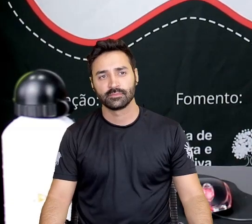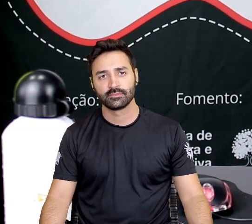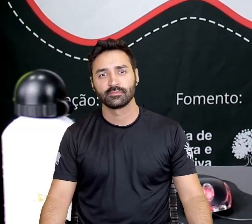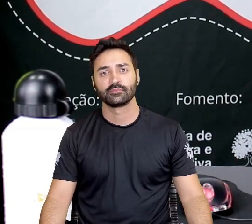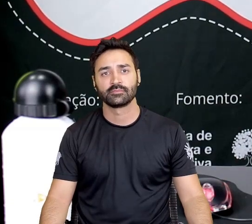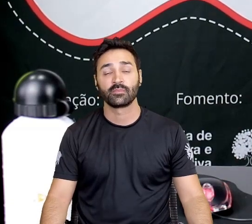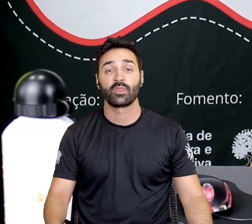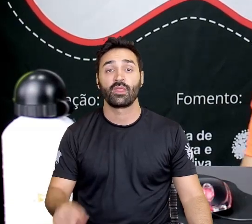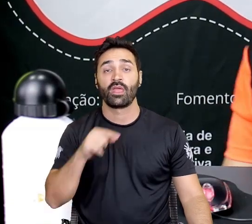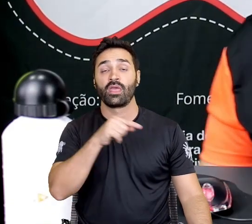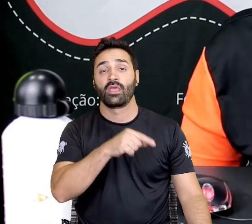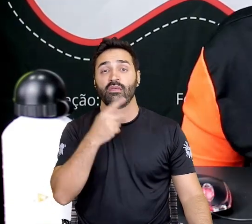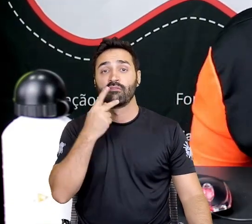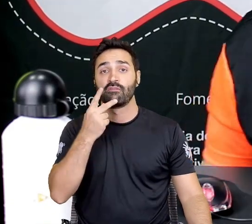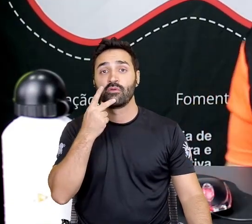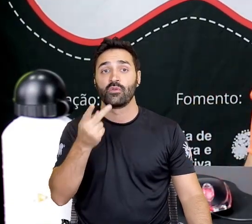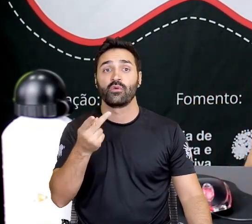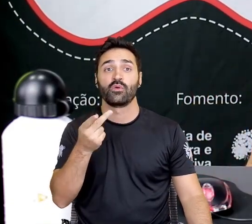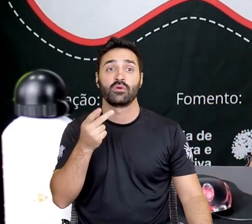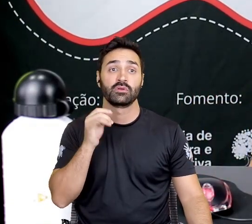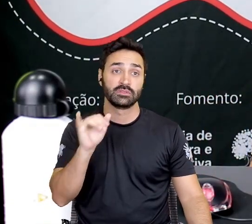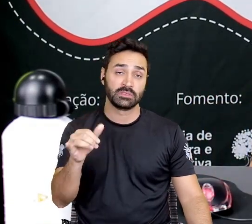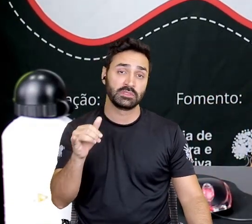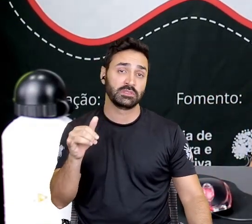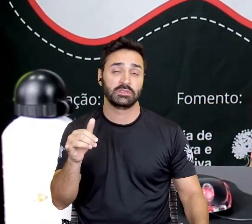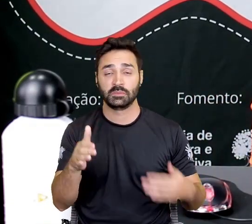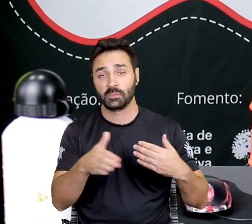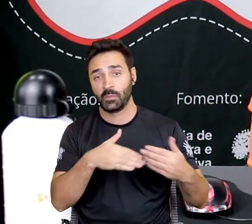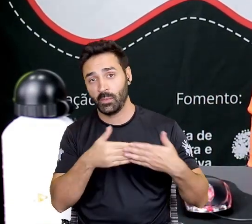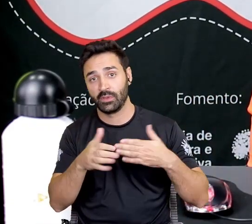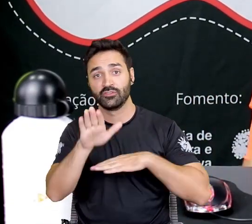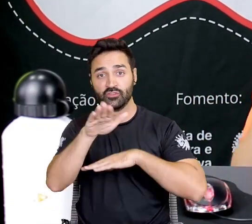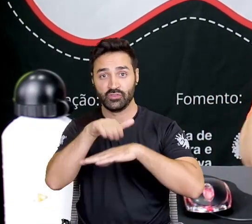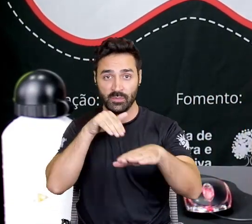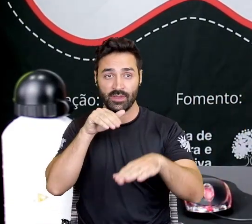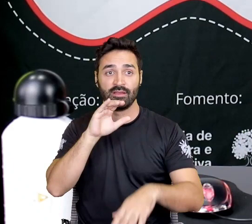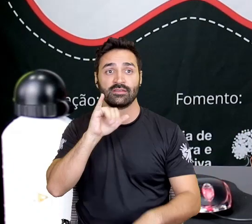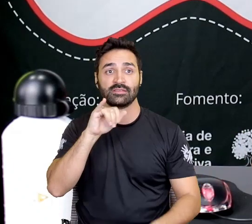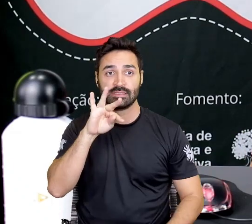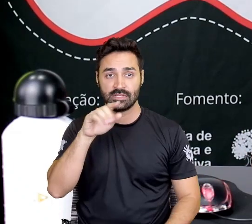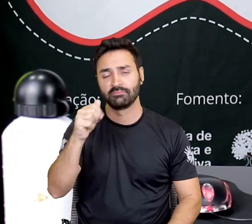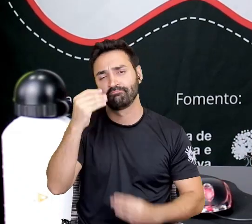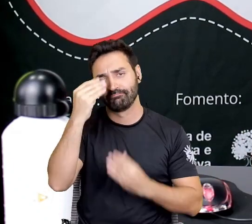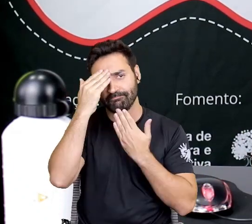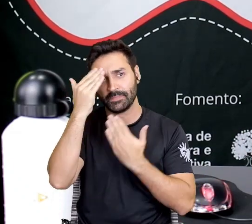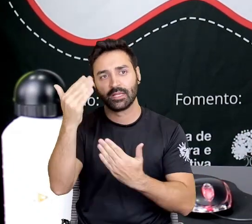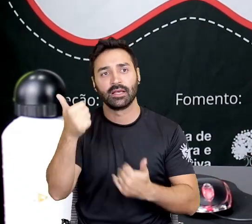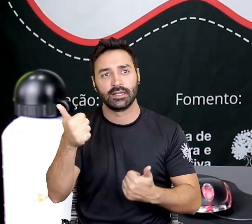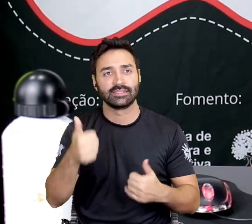Só falando que se precisar de alguma coisa eu posso chamá-la e eu agradeço. Muito obrigada mesmo.